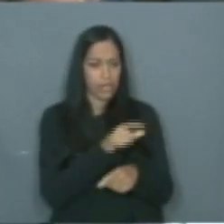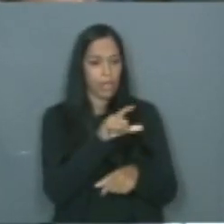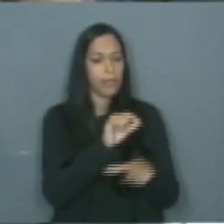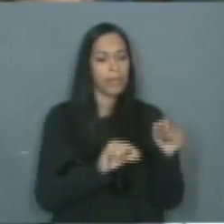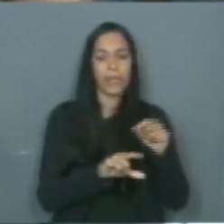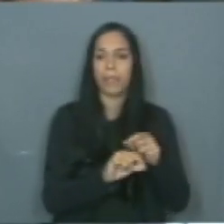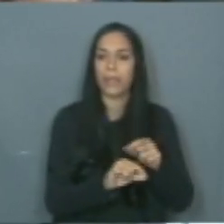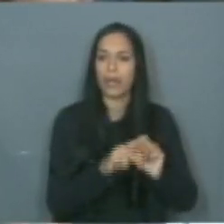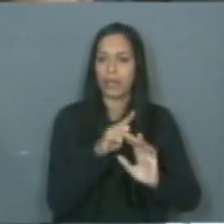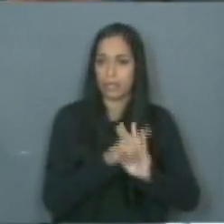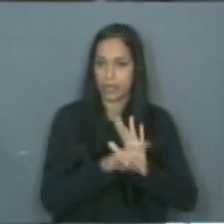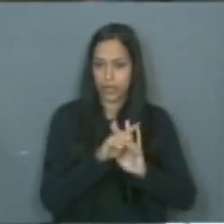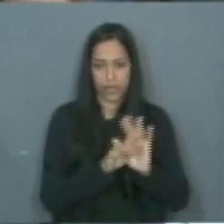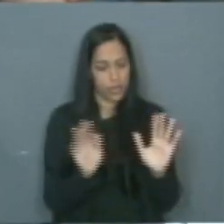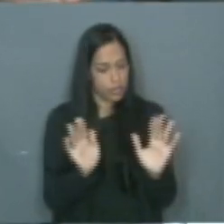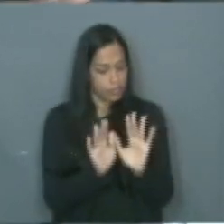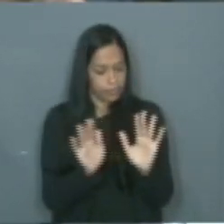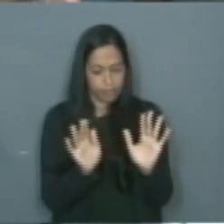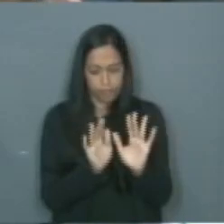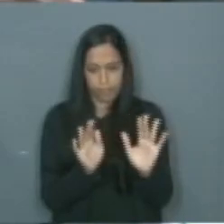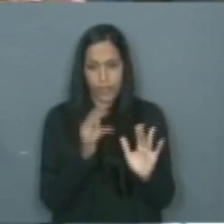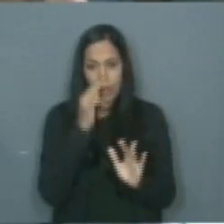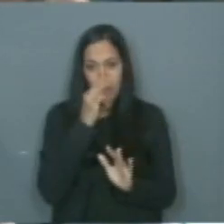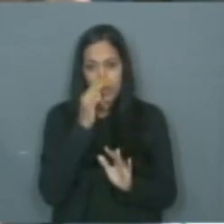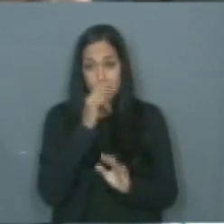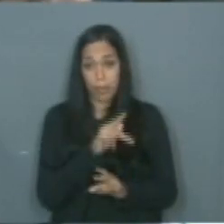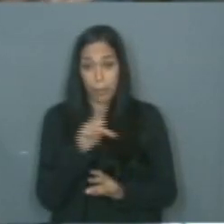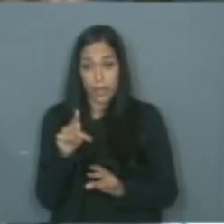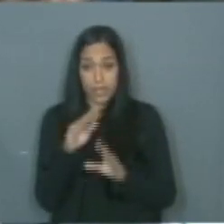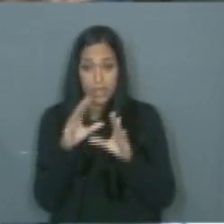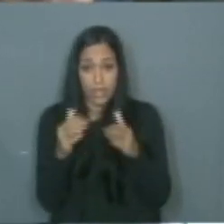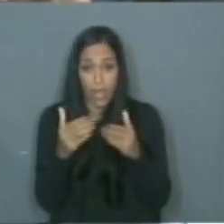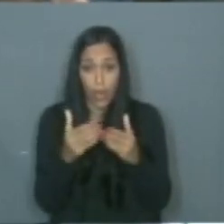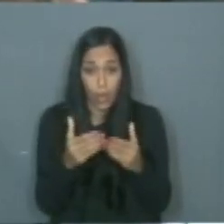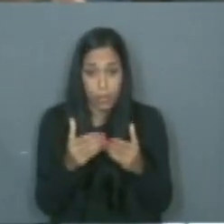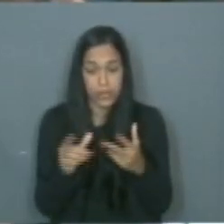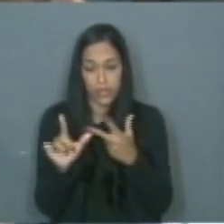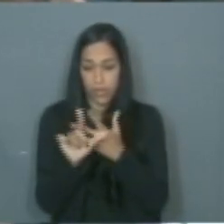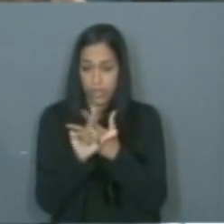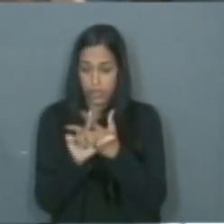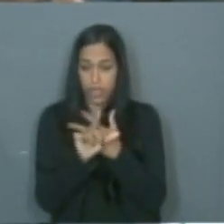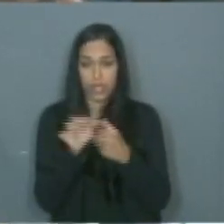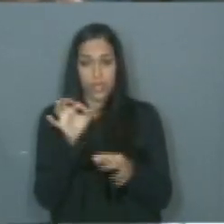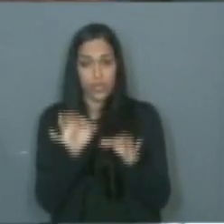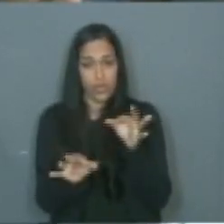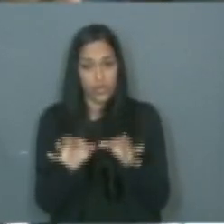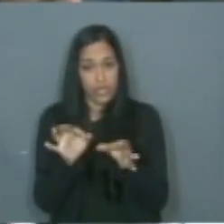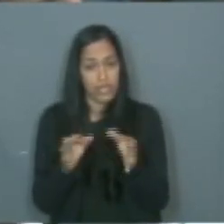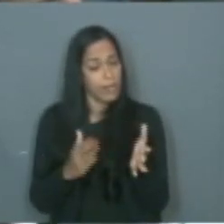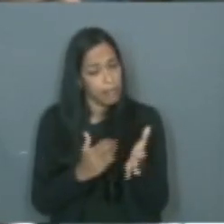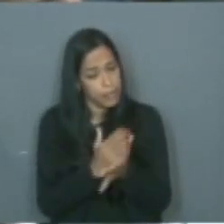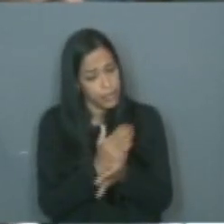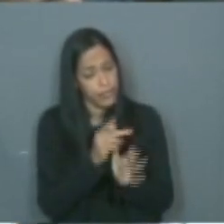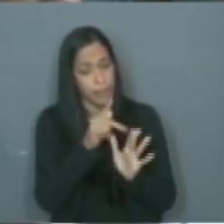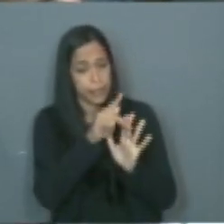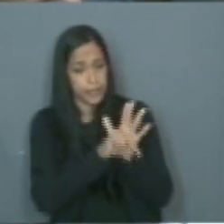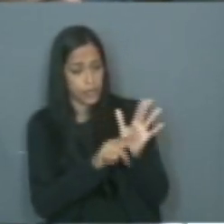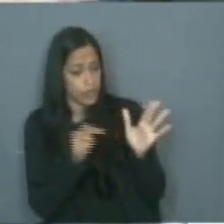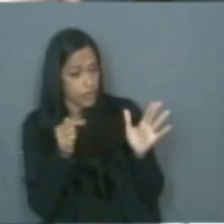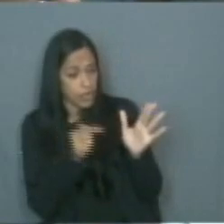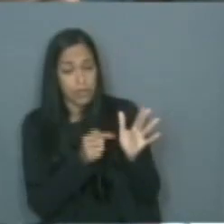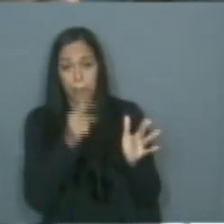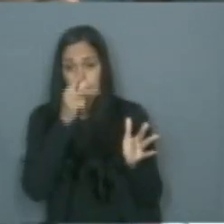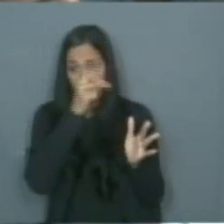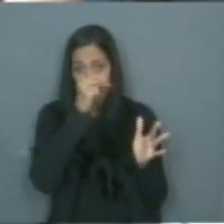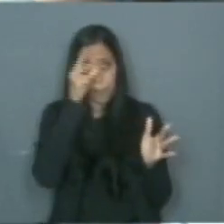esses projetos, porque é o mesmo presidente da Comissão de Legislação e Justiça aprovou um projeto e o